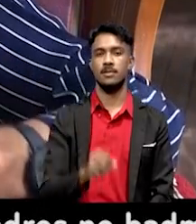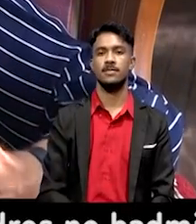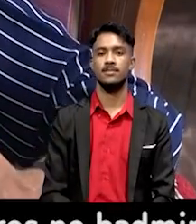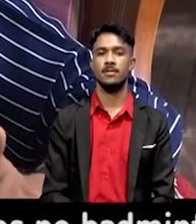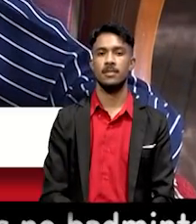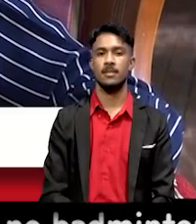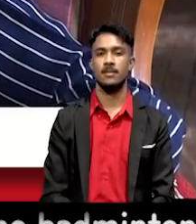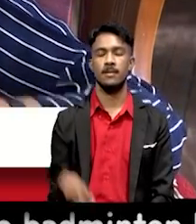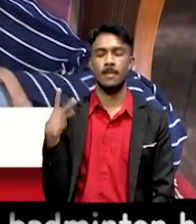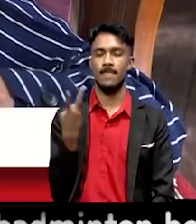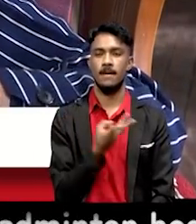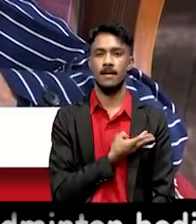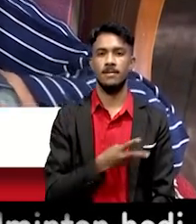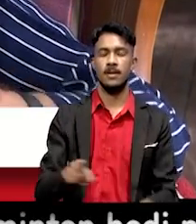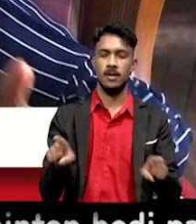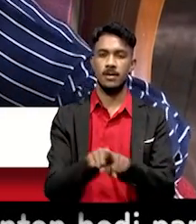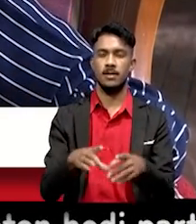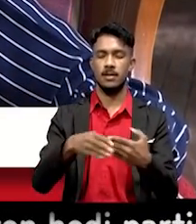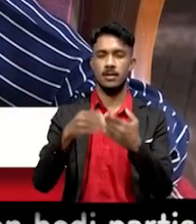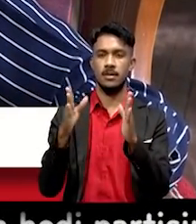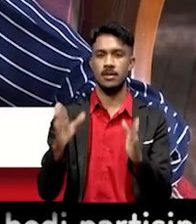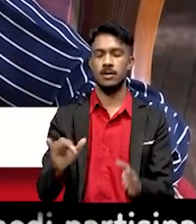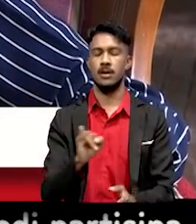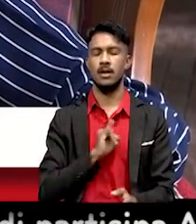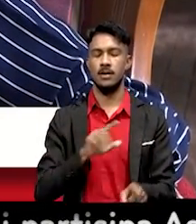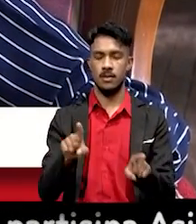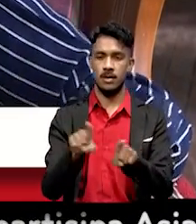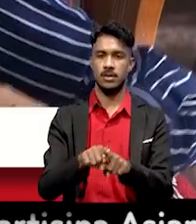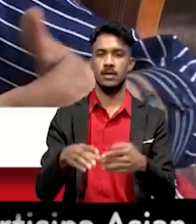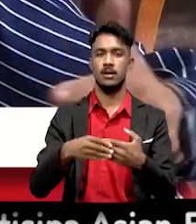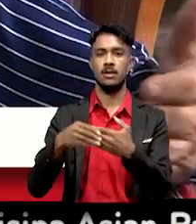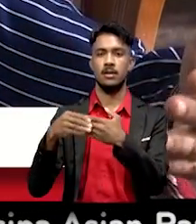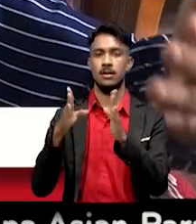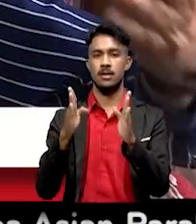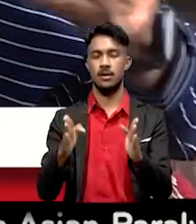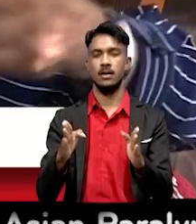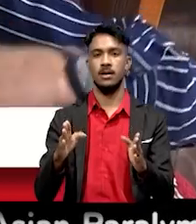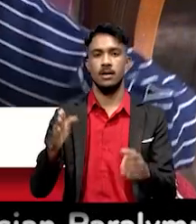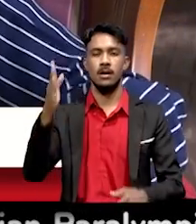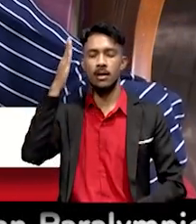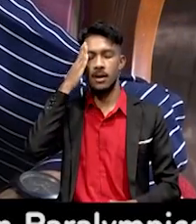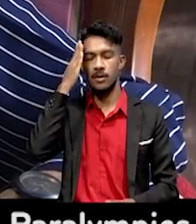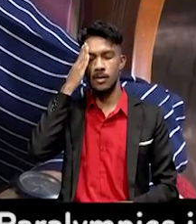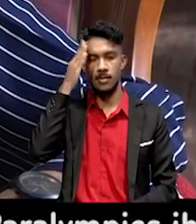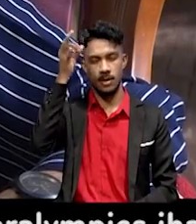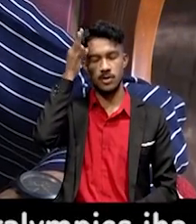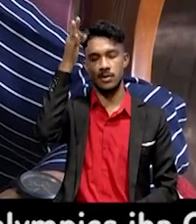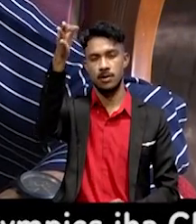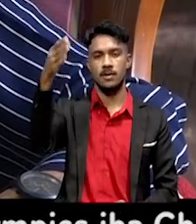ami noda líder, ha unoda líder, ha noimba geração fon.